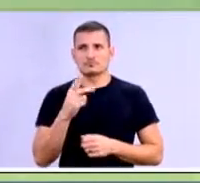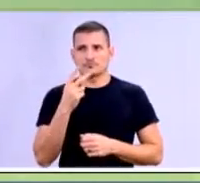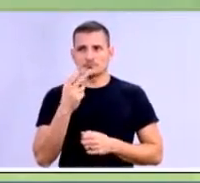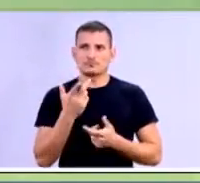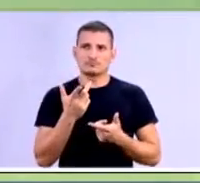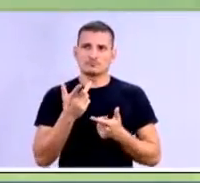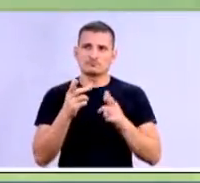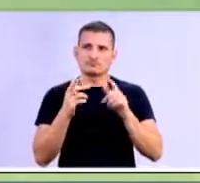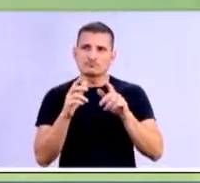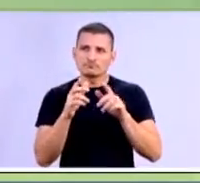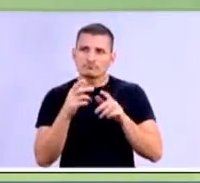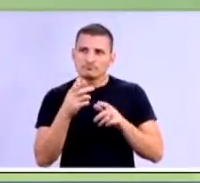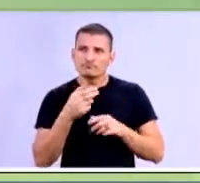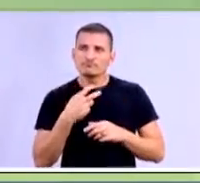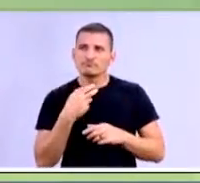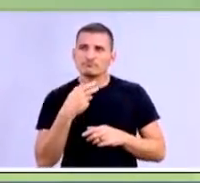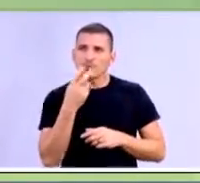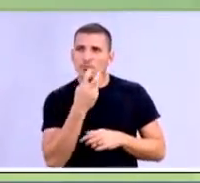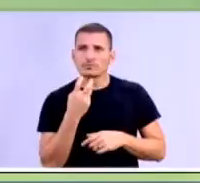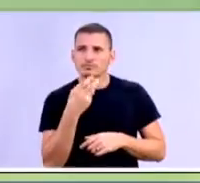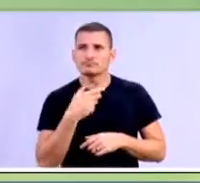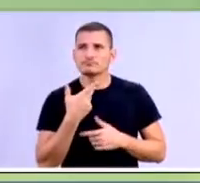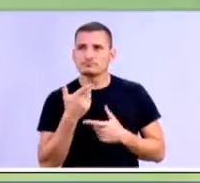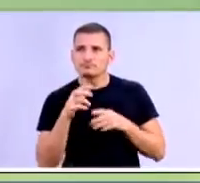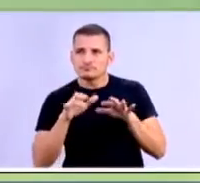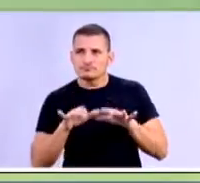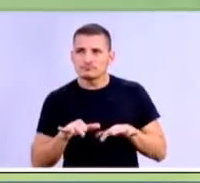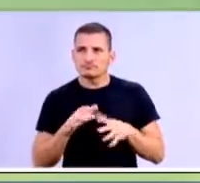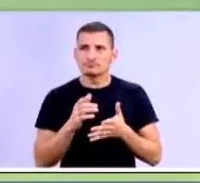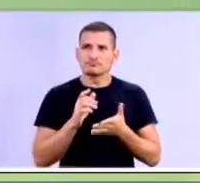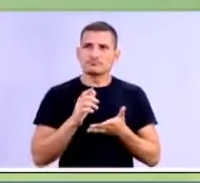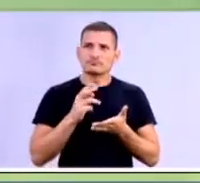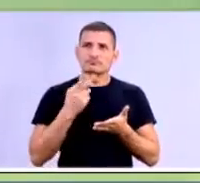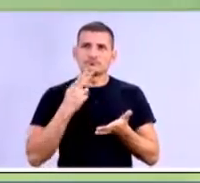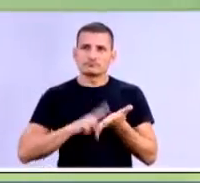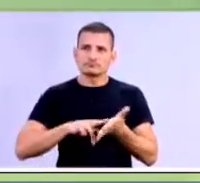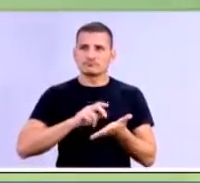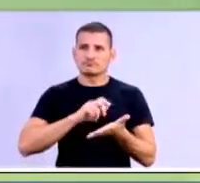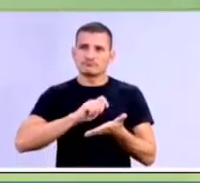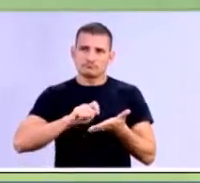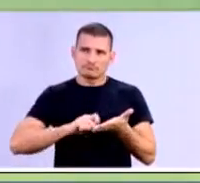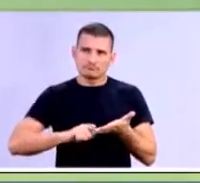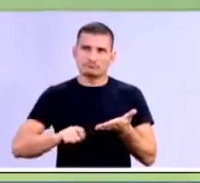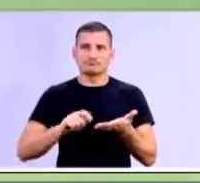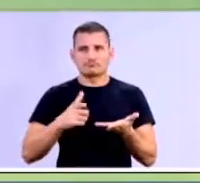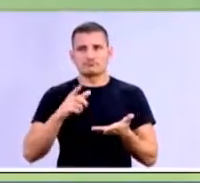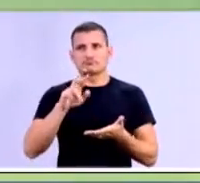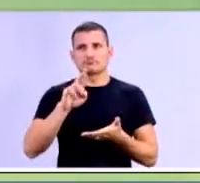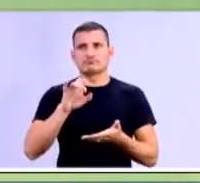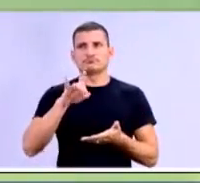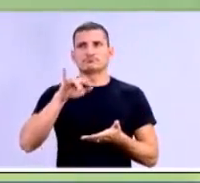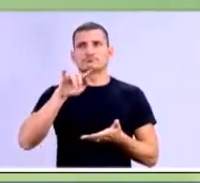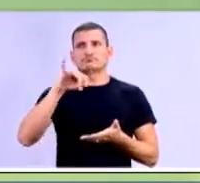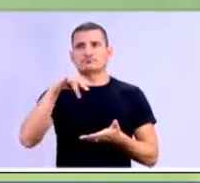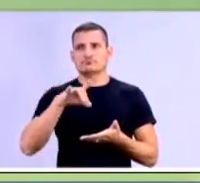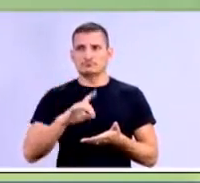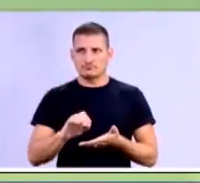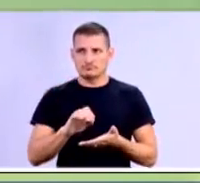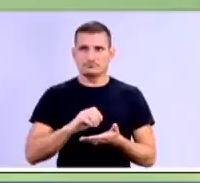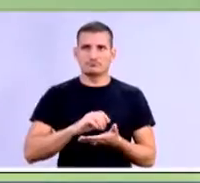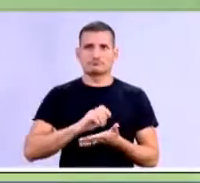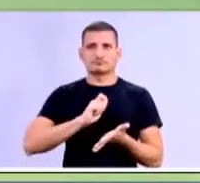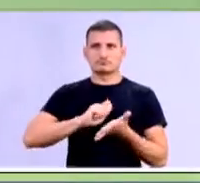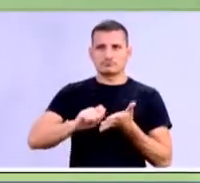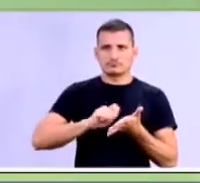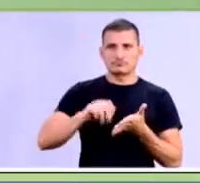redigindo oralmente. Ao escrever uma carta de qualquer natureza, está-se redigindo. Ao escrever uma